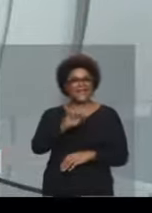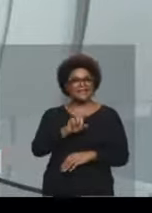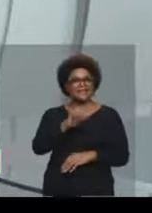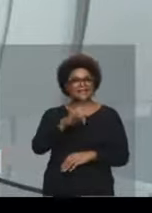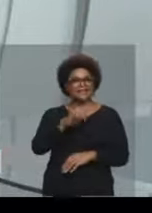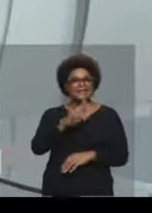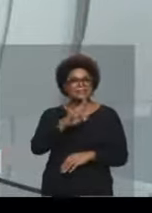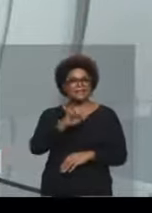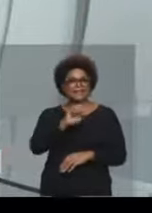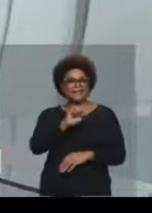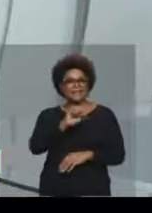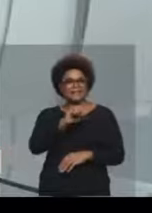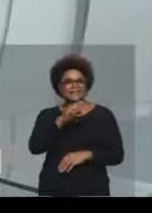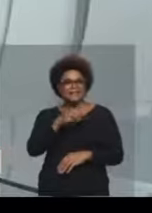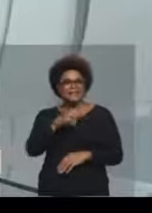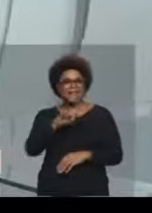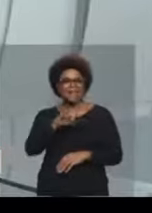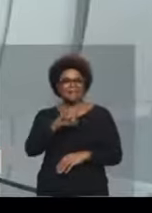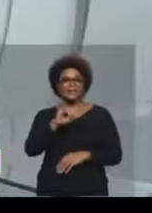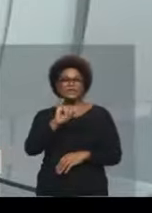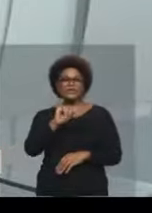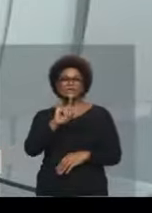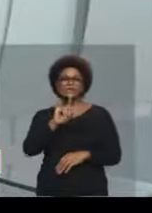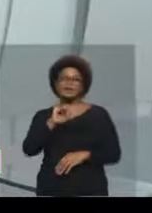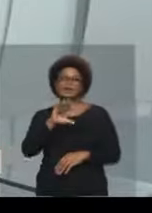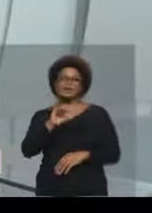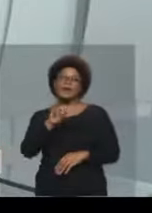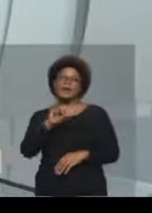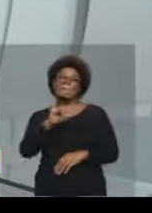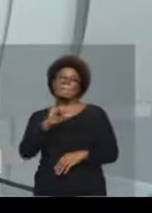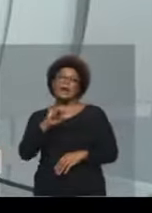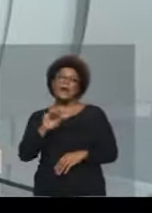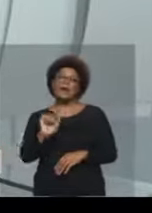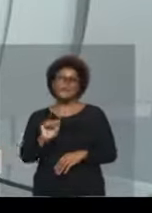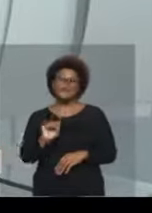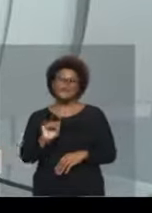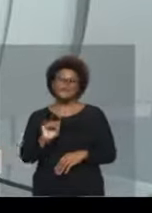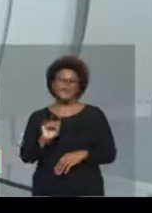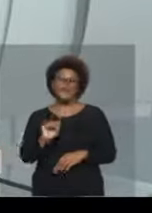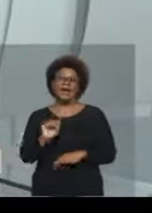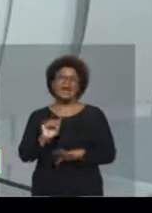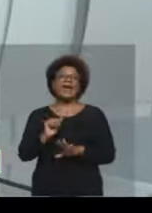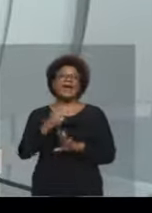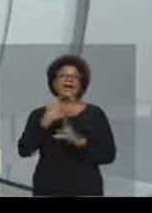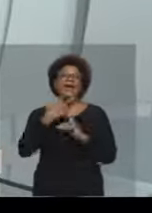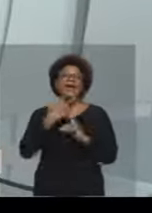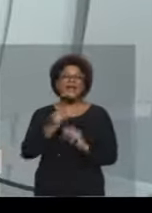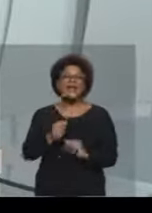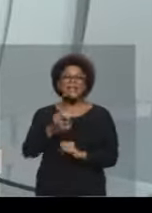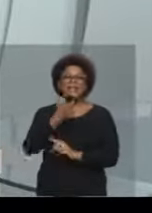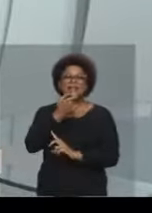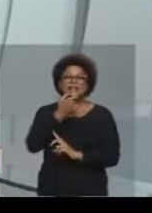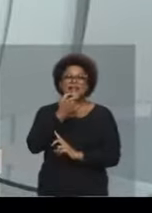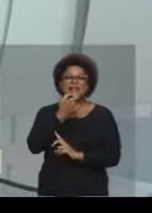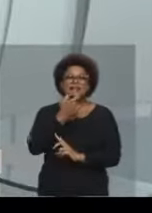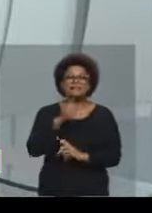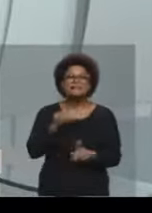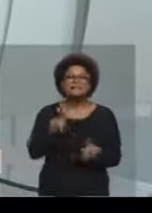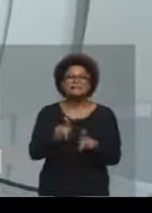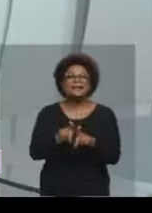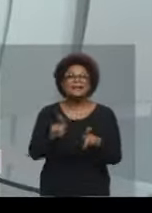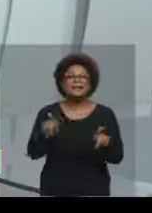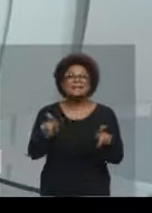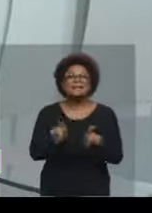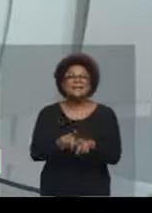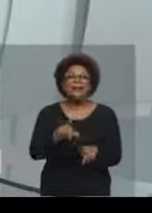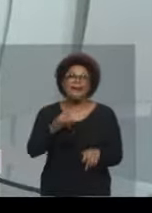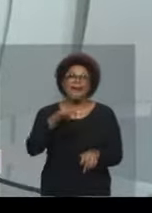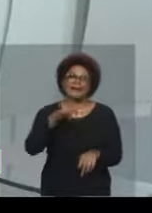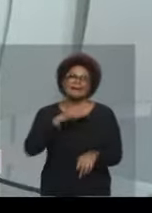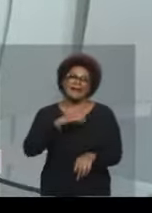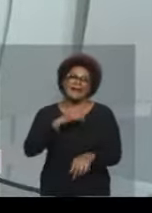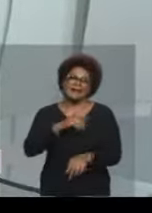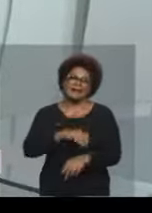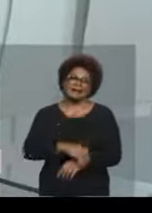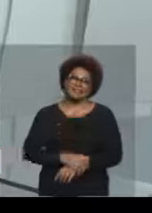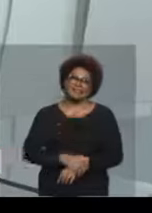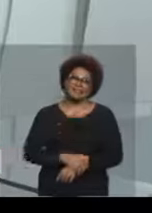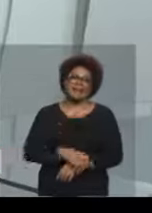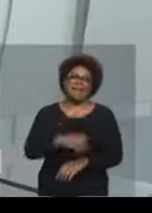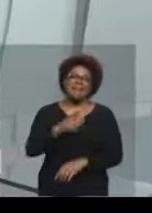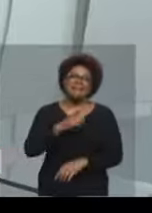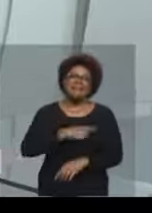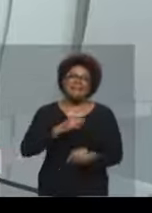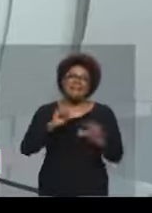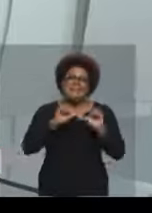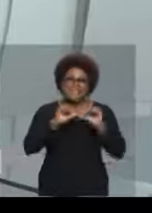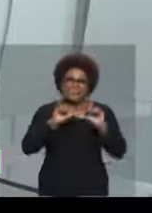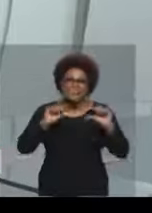tem, e na hora que a professora de inglês chegar aqui, a gente dá uma puxadinha nesse assunto. Expressões que quando você vai traduzir, por isso que a gente fala assim, não pode traduzir,